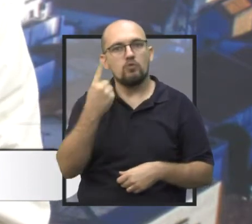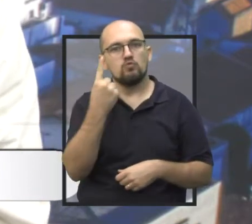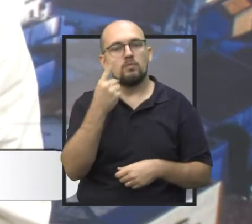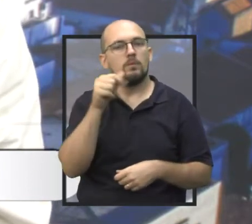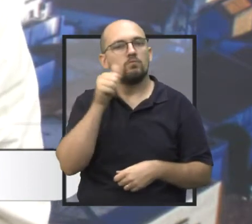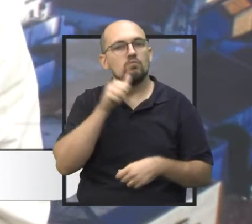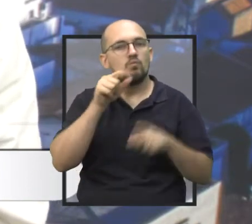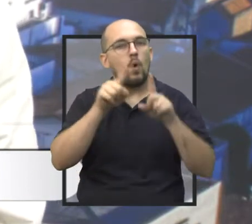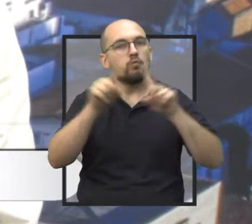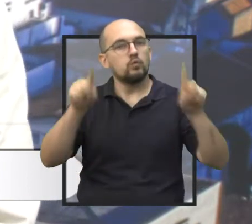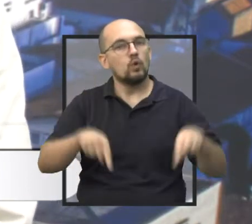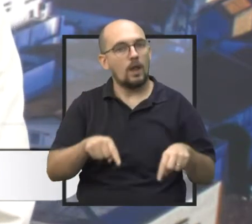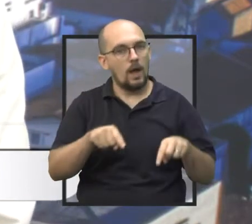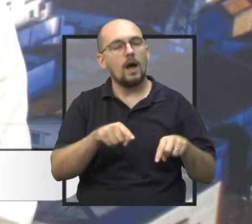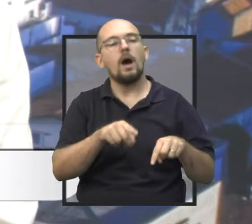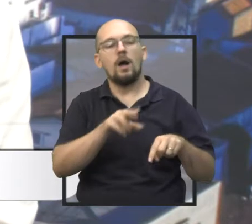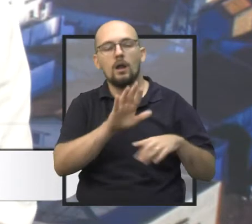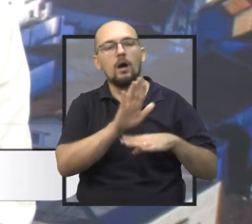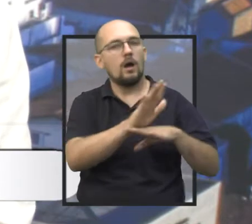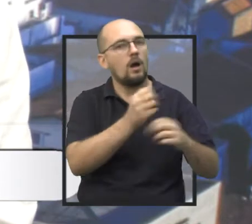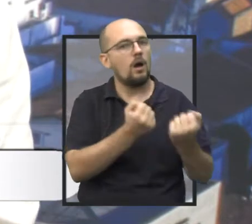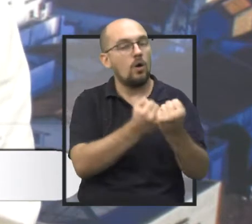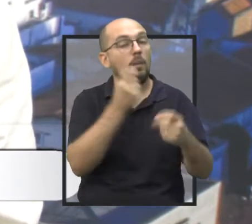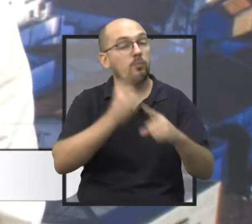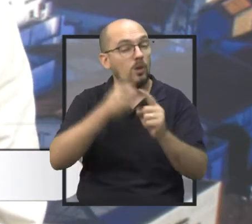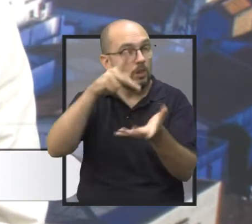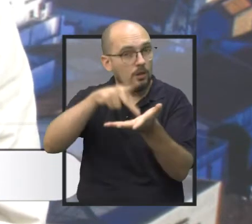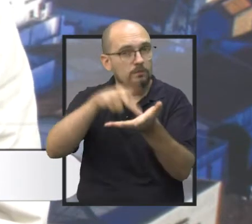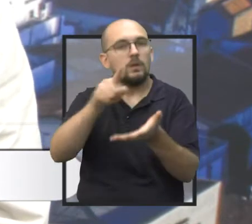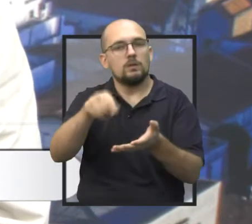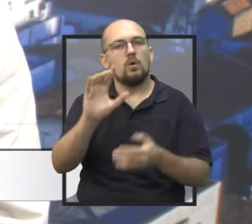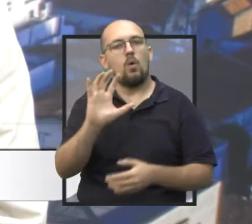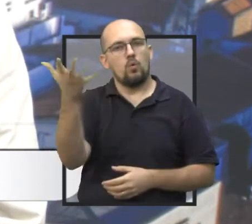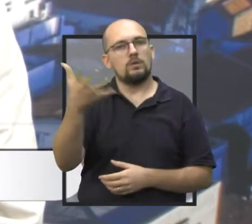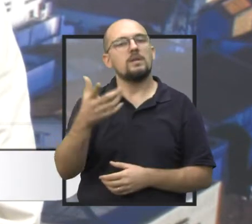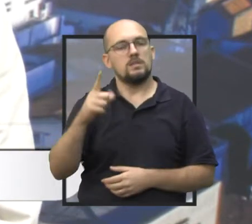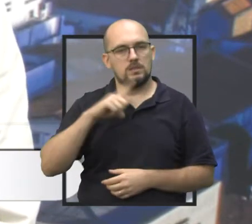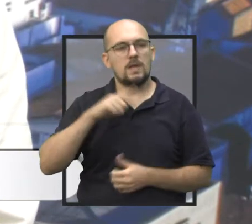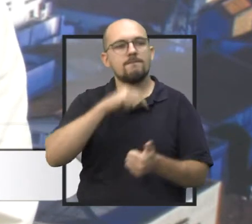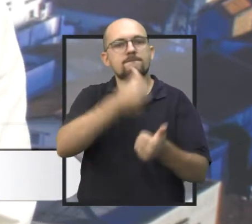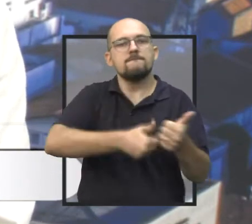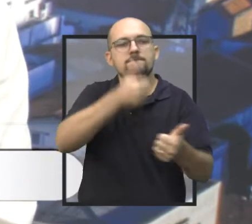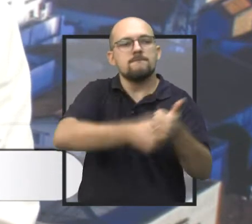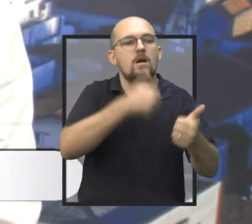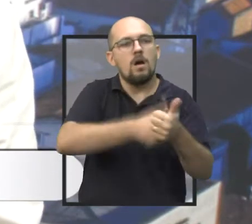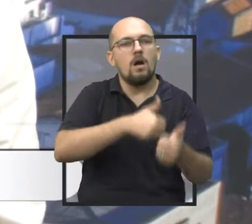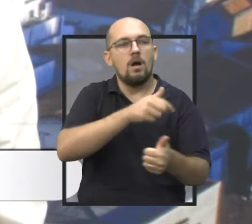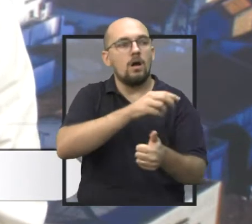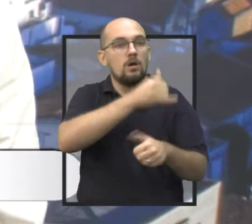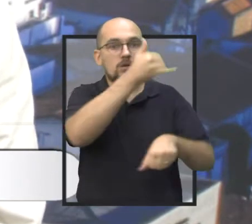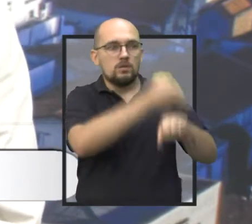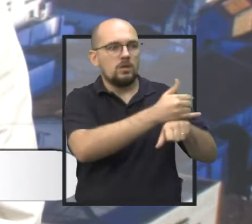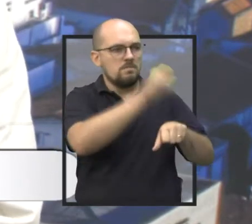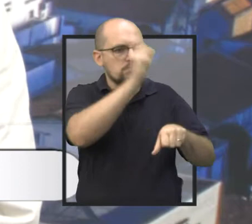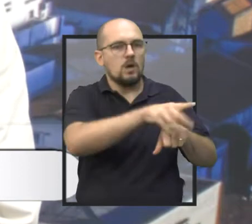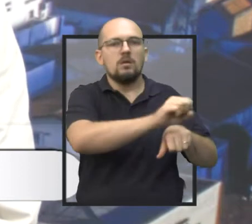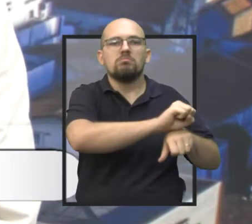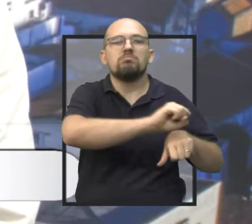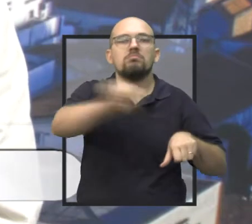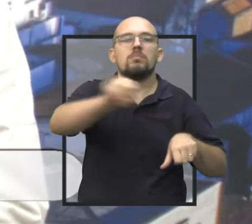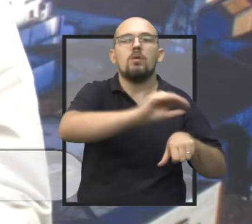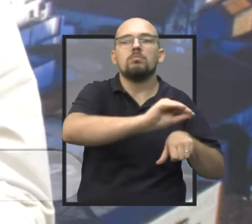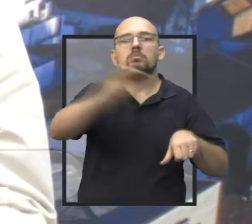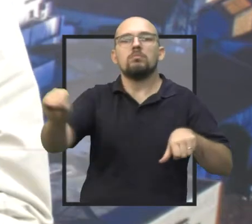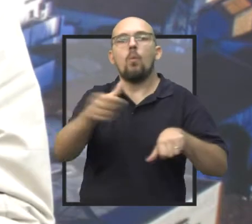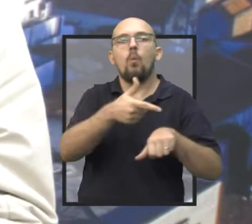Estamos elaborando de as demais, porque na verdade isso vem acontecendo e nós vamos levar esse caso à frente, que é inadmissível uma